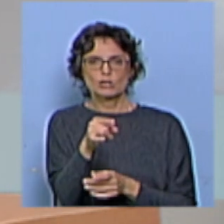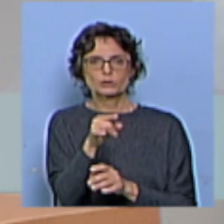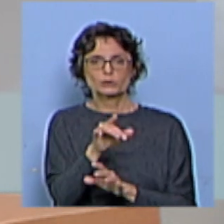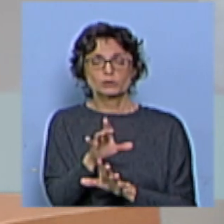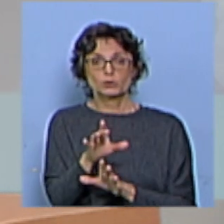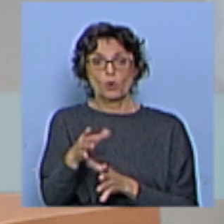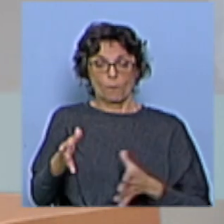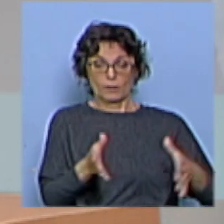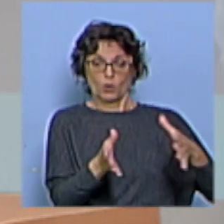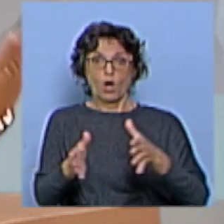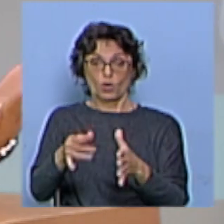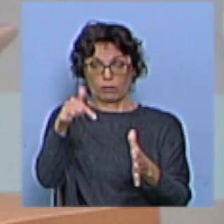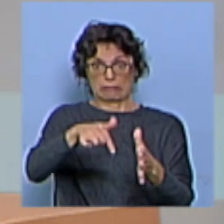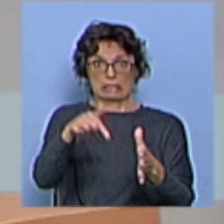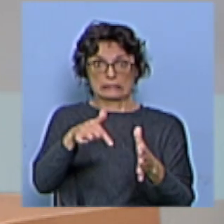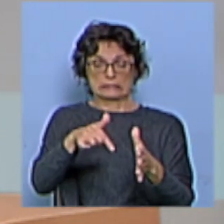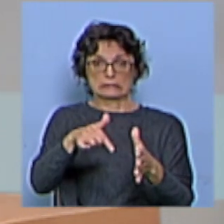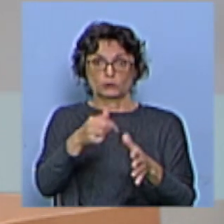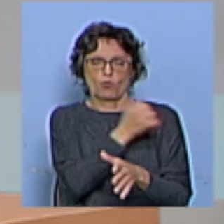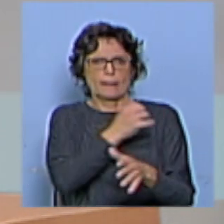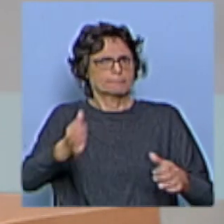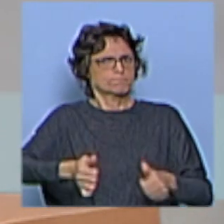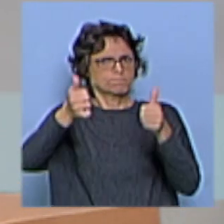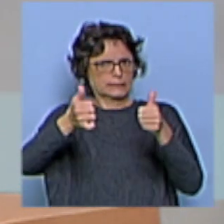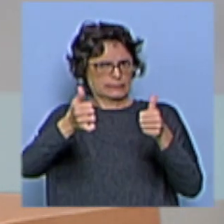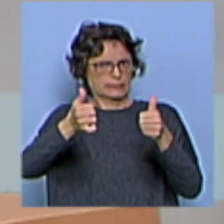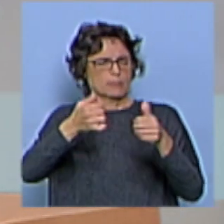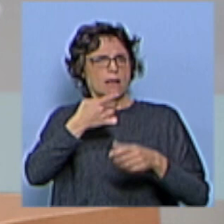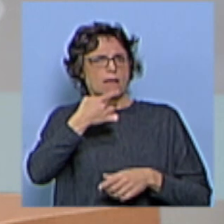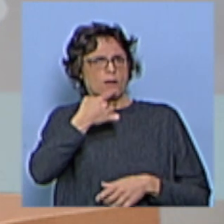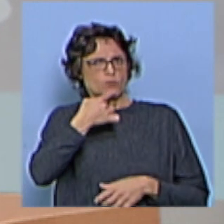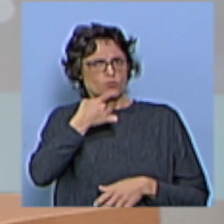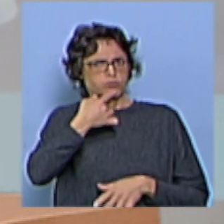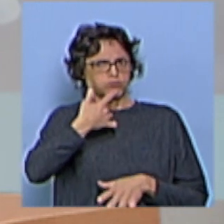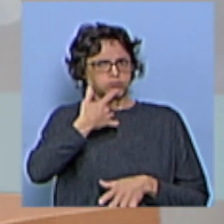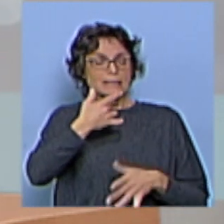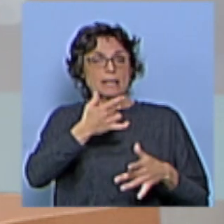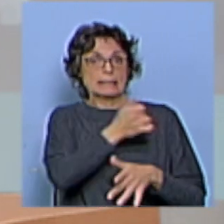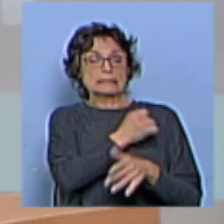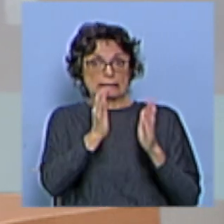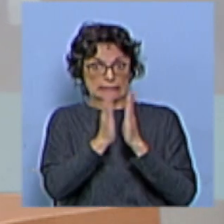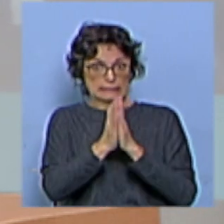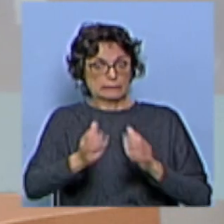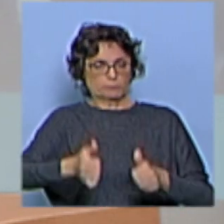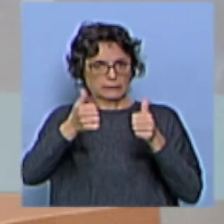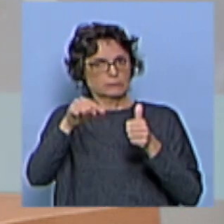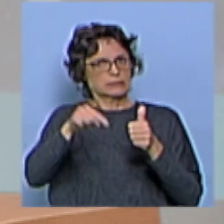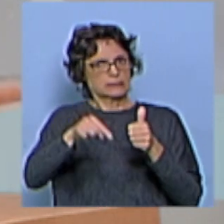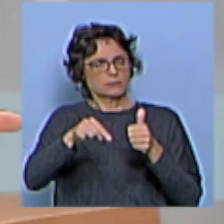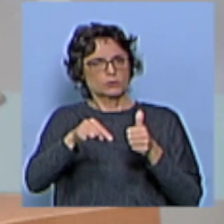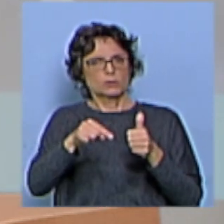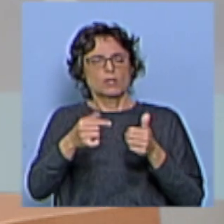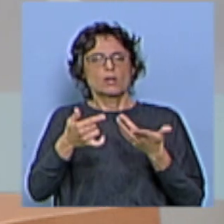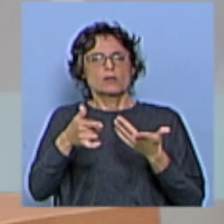das Catedrais, são já imensas as intervenções que têm vindo a ser realizadas no sentido de requalificar este património, mas,